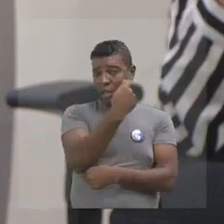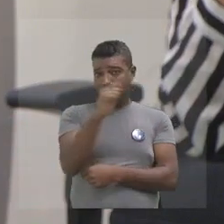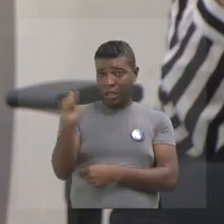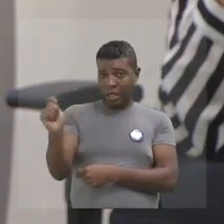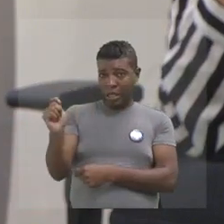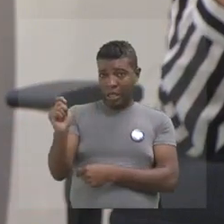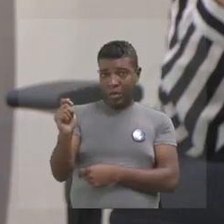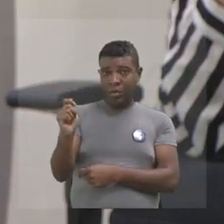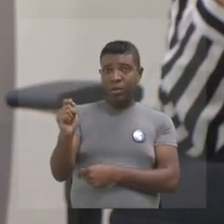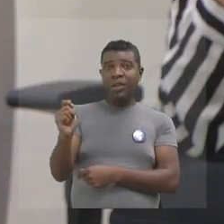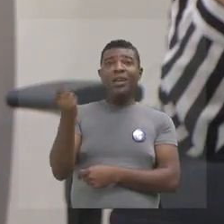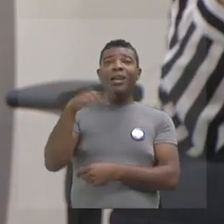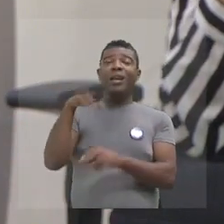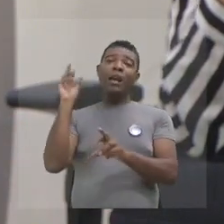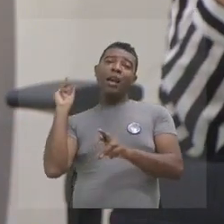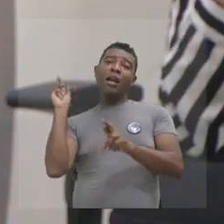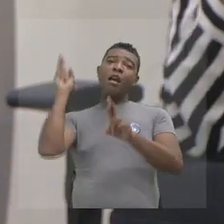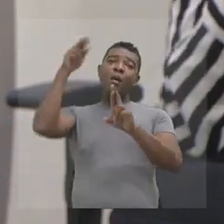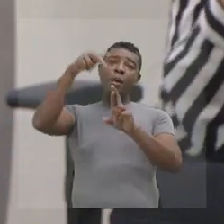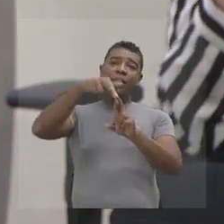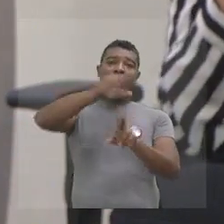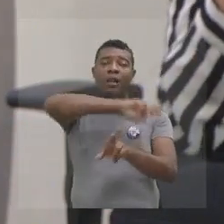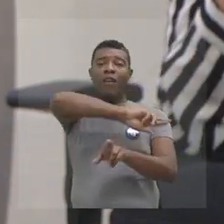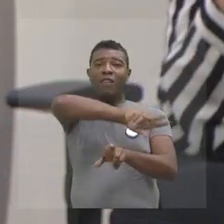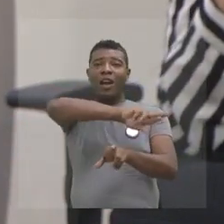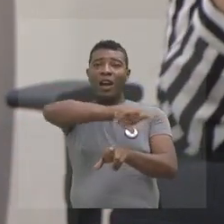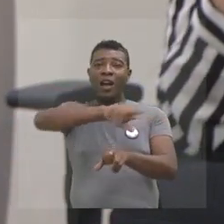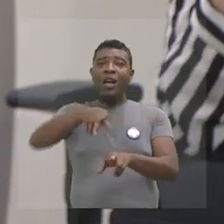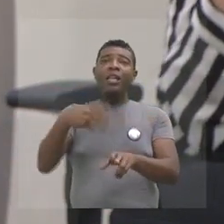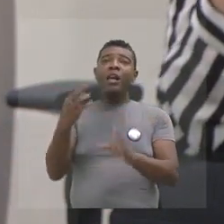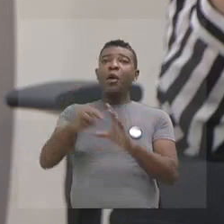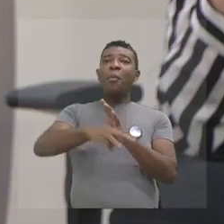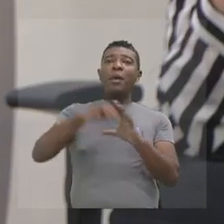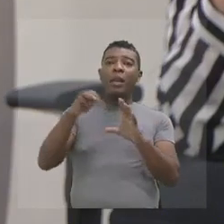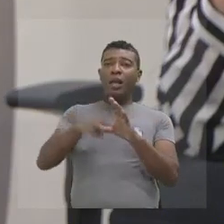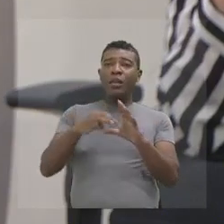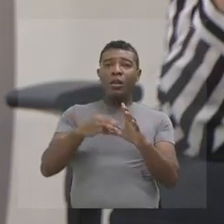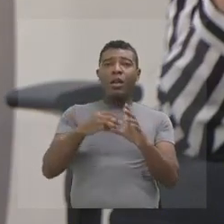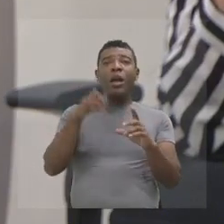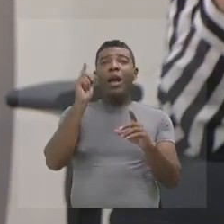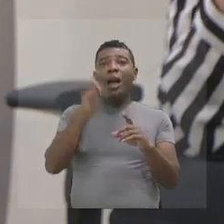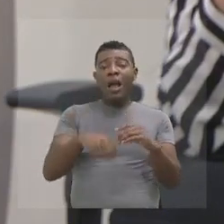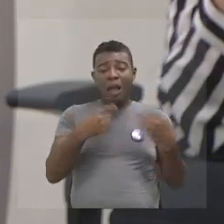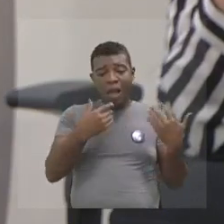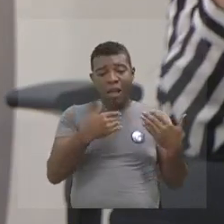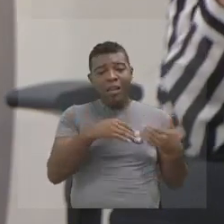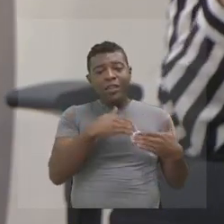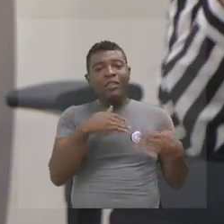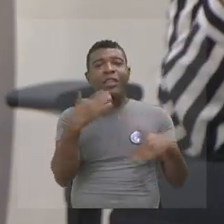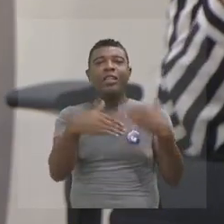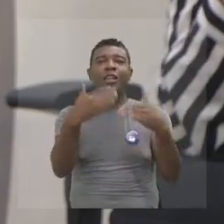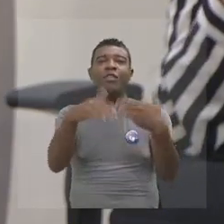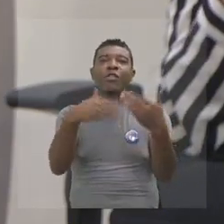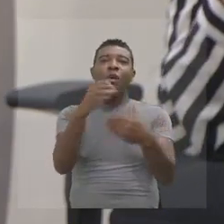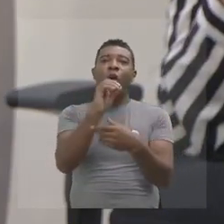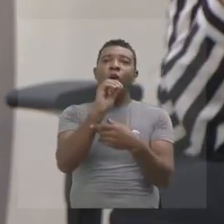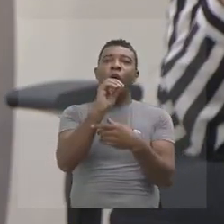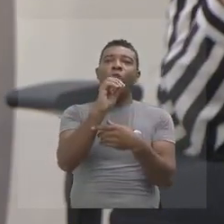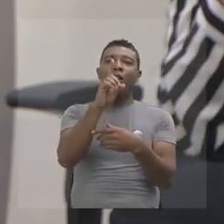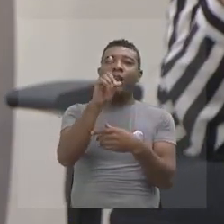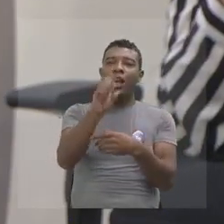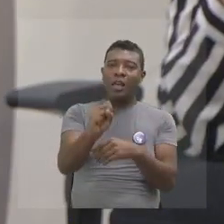diversas mineradoras não apenas uma é com o desenvolvimento sustentável com então era um evento